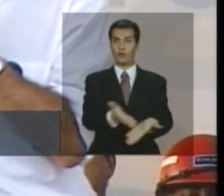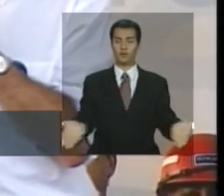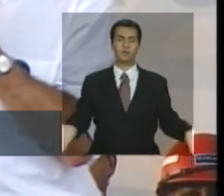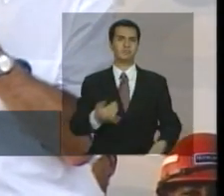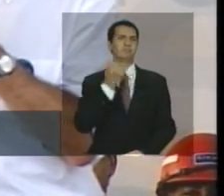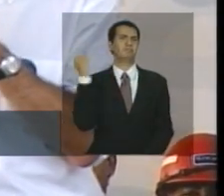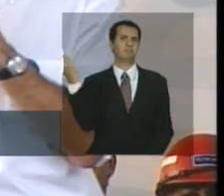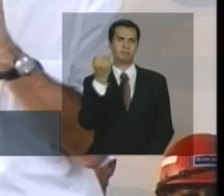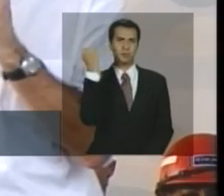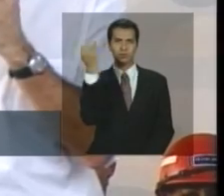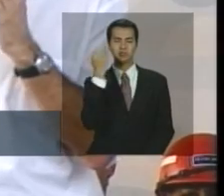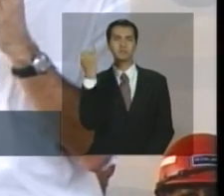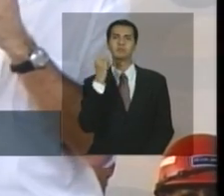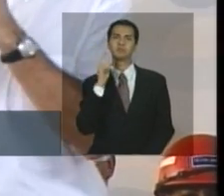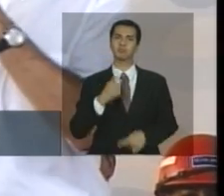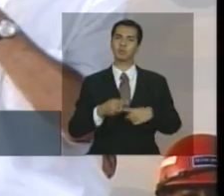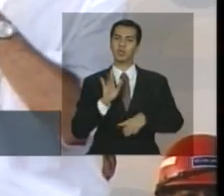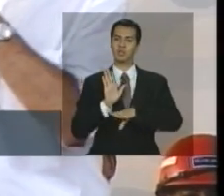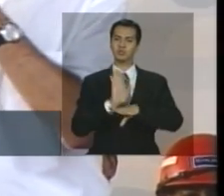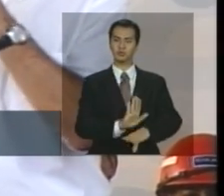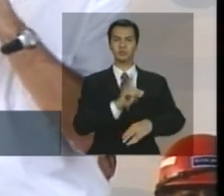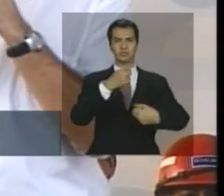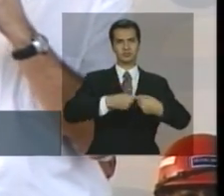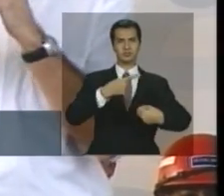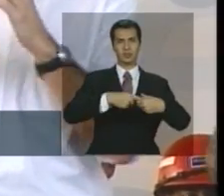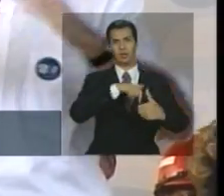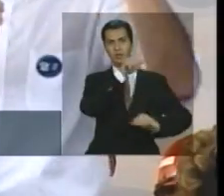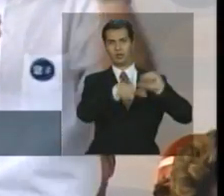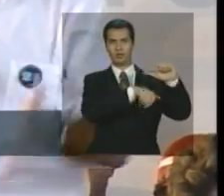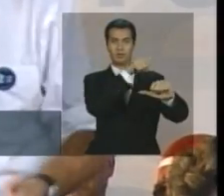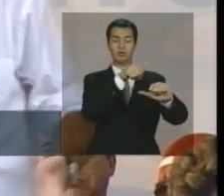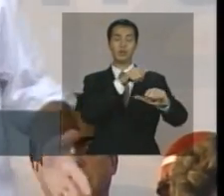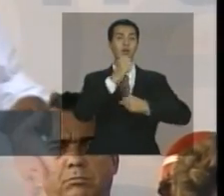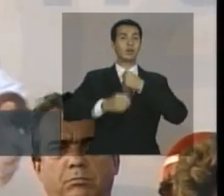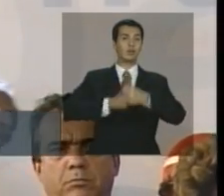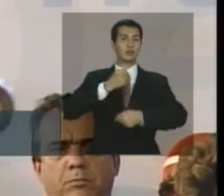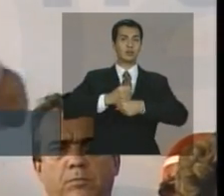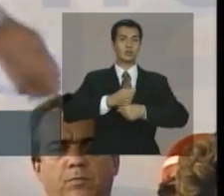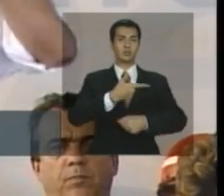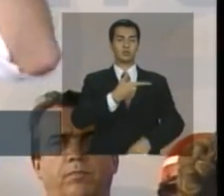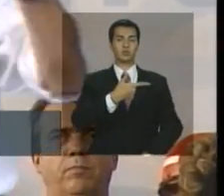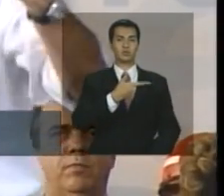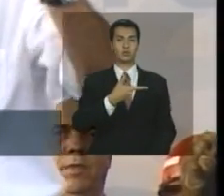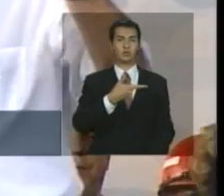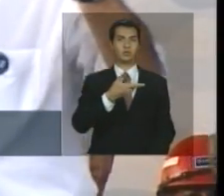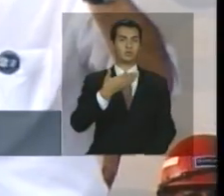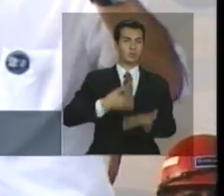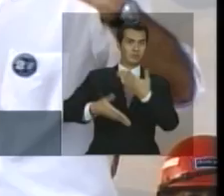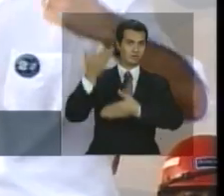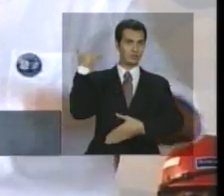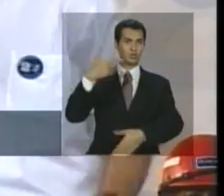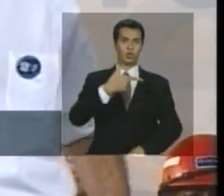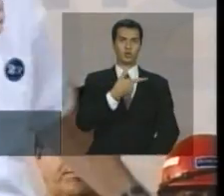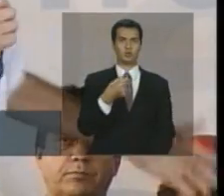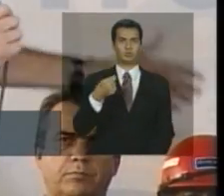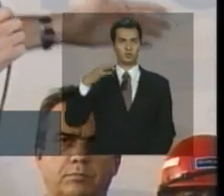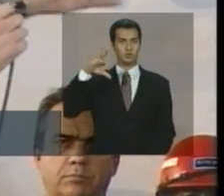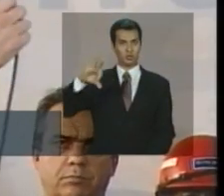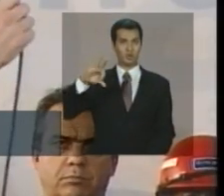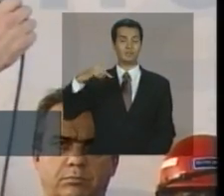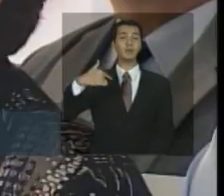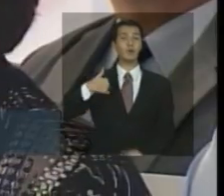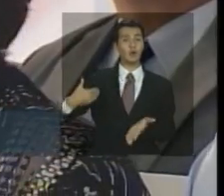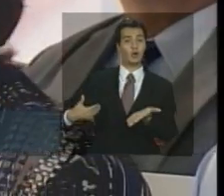acho que esse registro histórico é importante a gente colocar. Em 2009, no meu primeiro ano de administração,